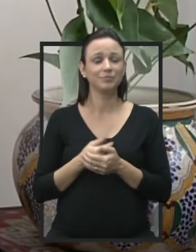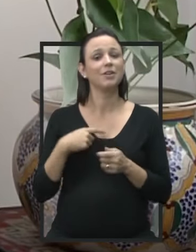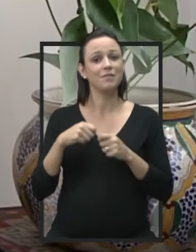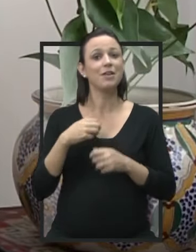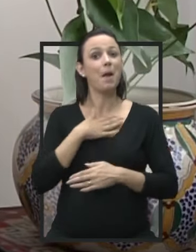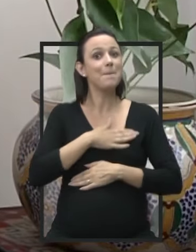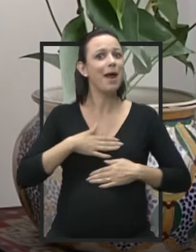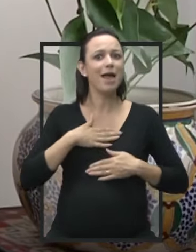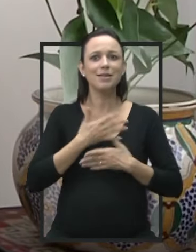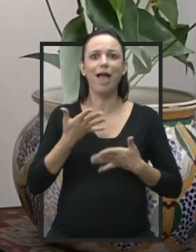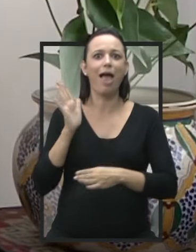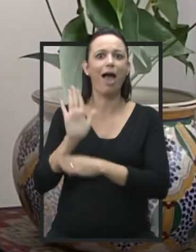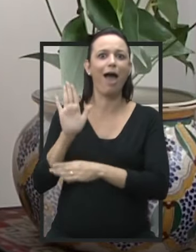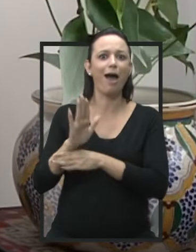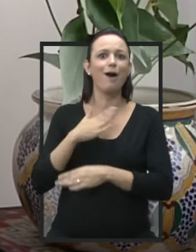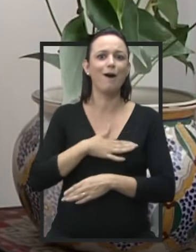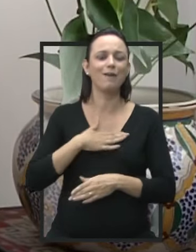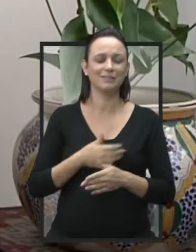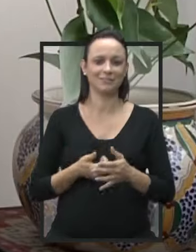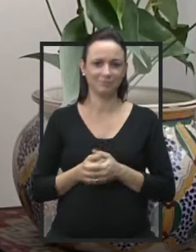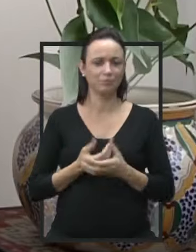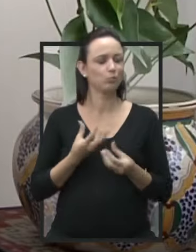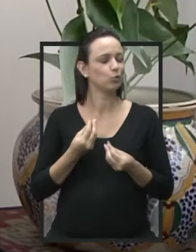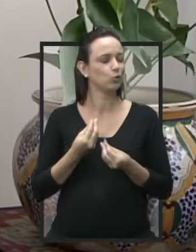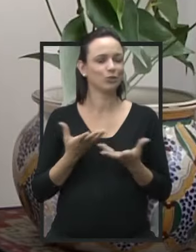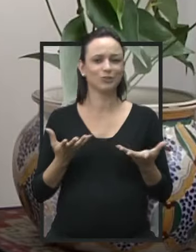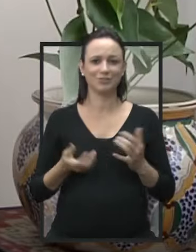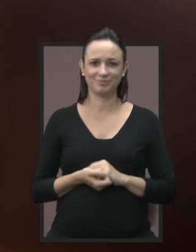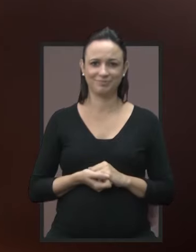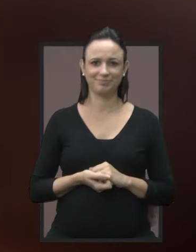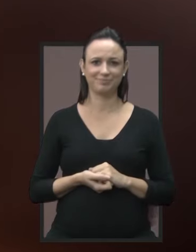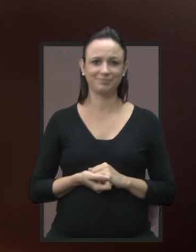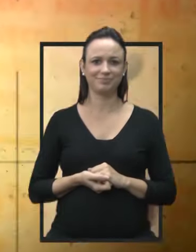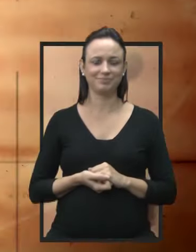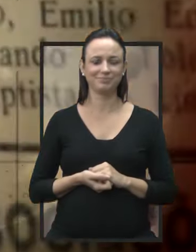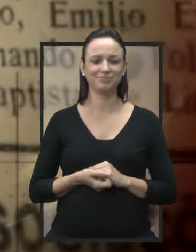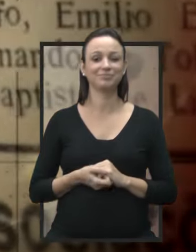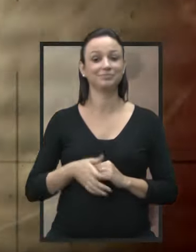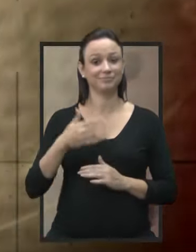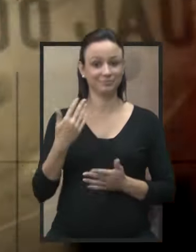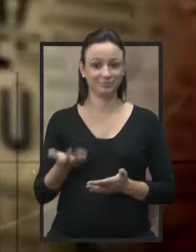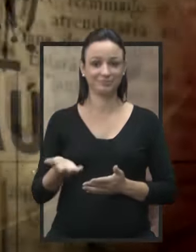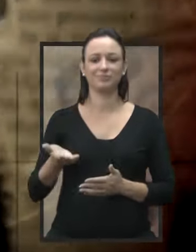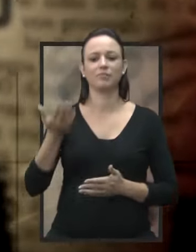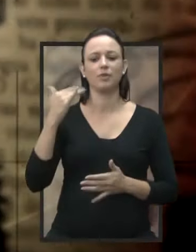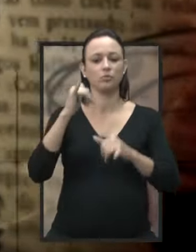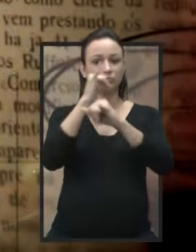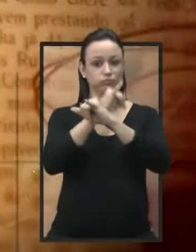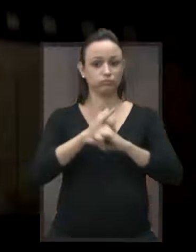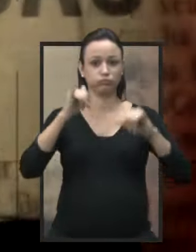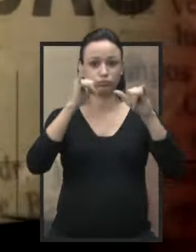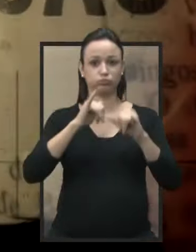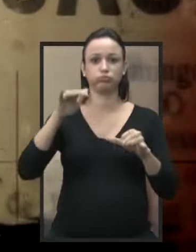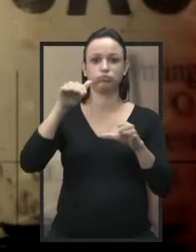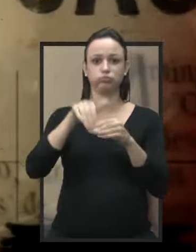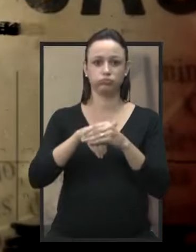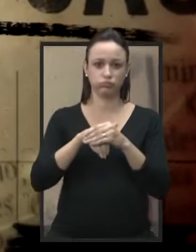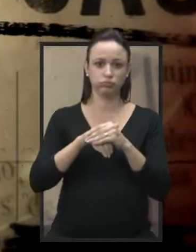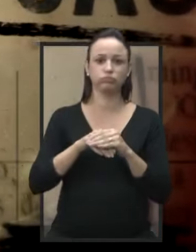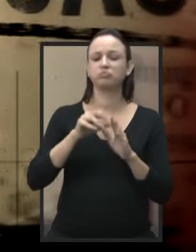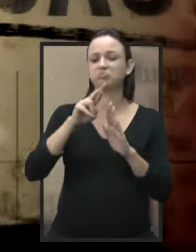Então a gente, no cotidiano, era isso que a gente sempre viveu. E numa época em que a propaganda eleitoral era